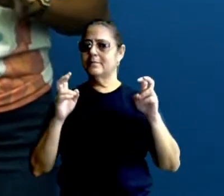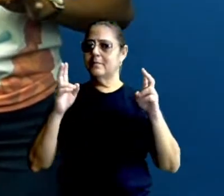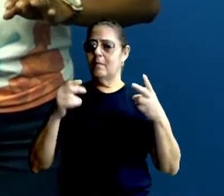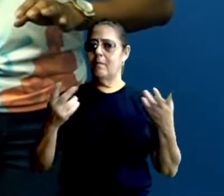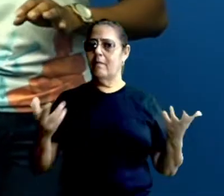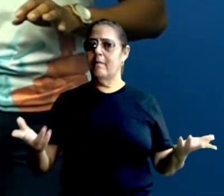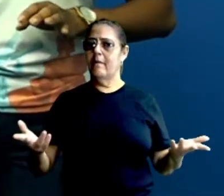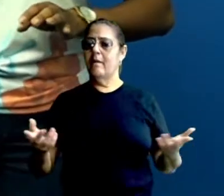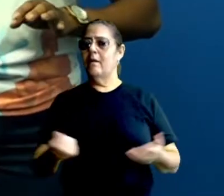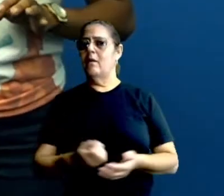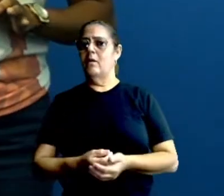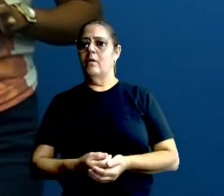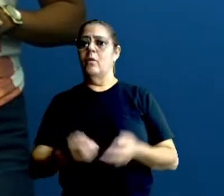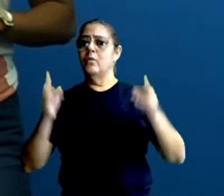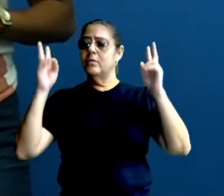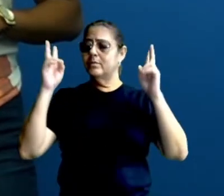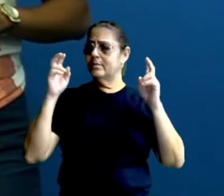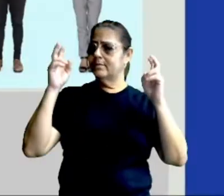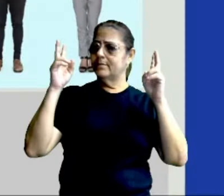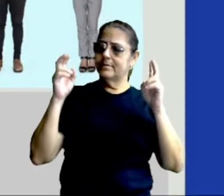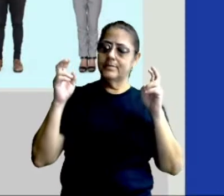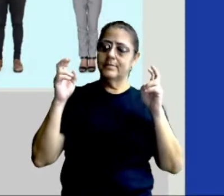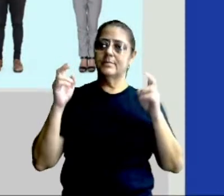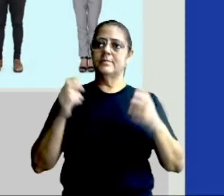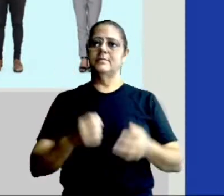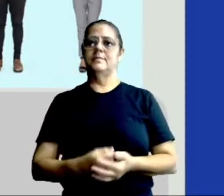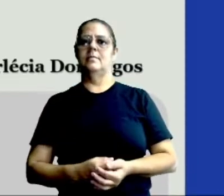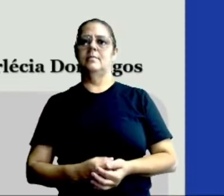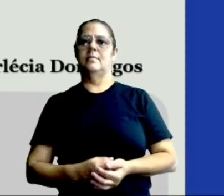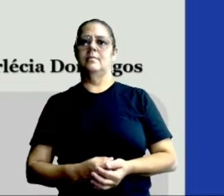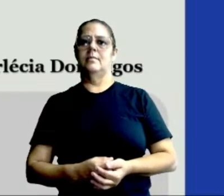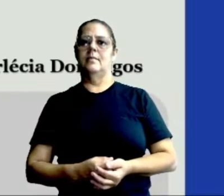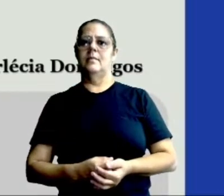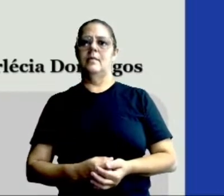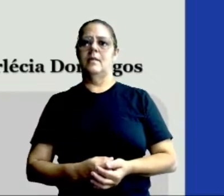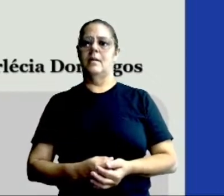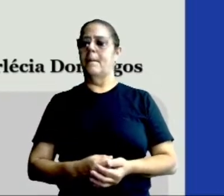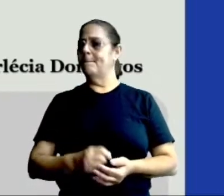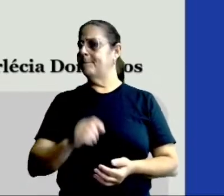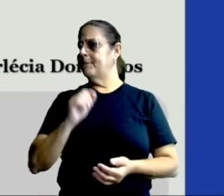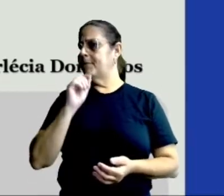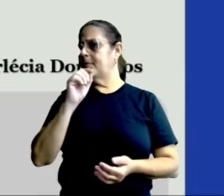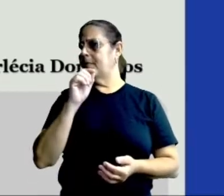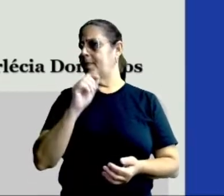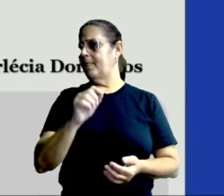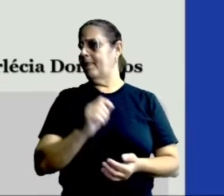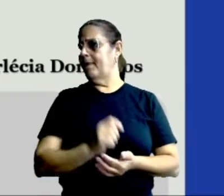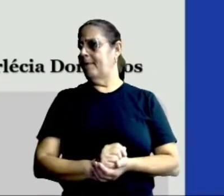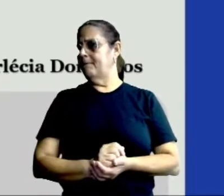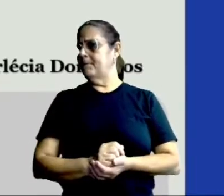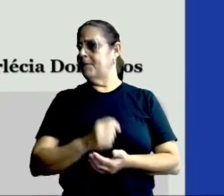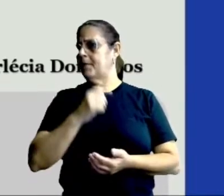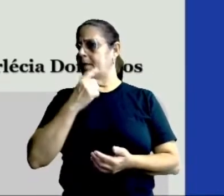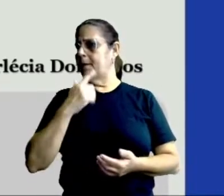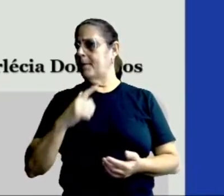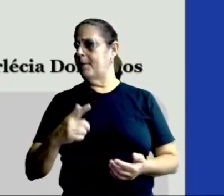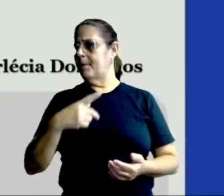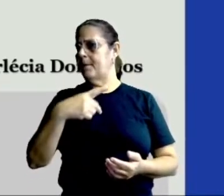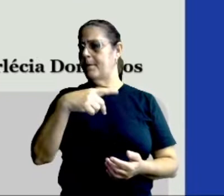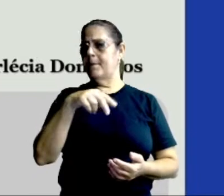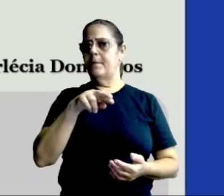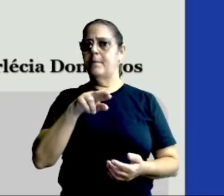bom tema de hoje é esse amores e para gravação é o tema da nossa aula de